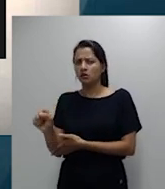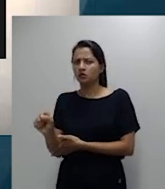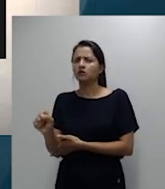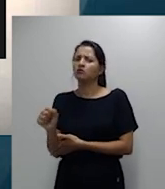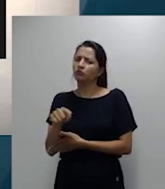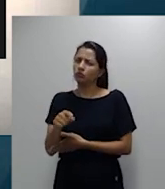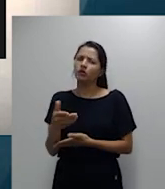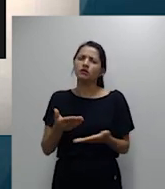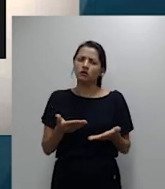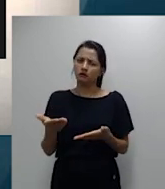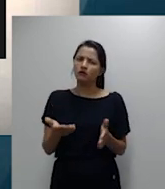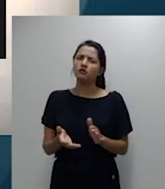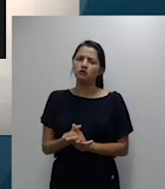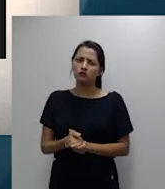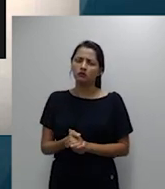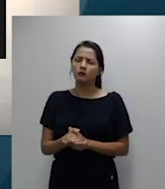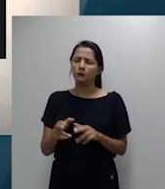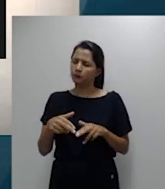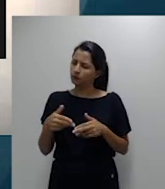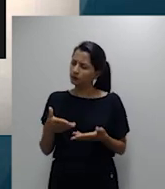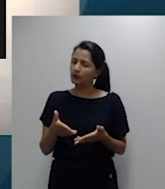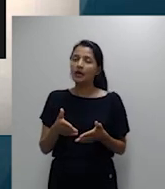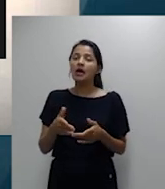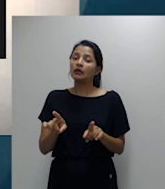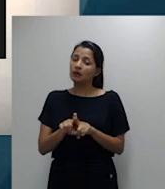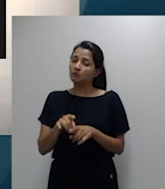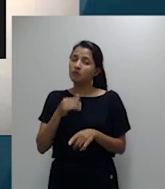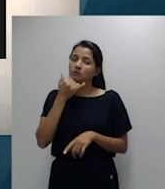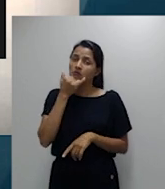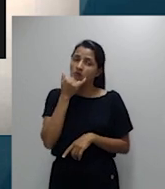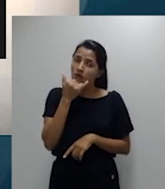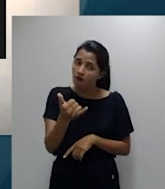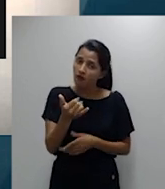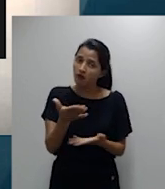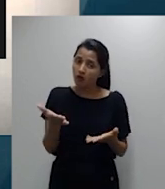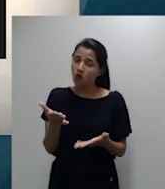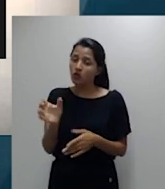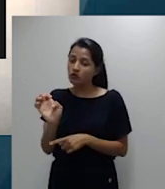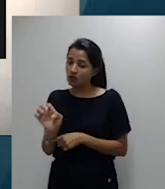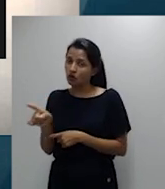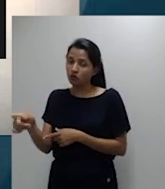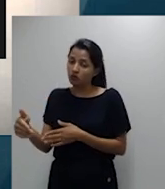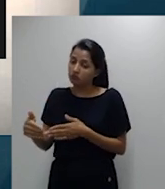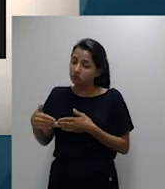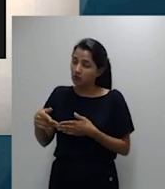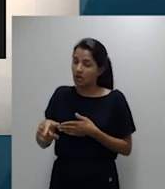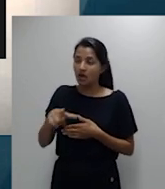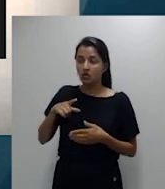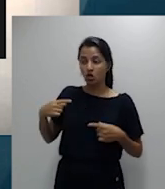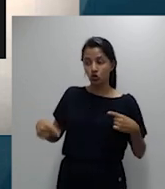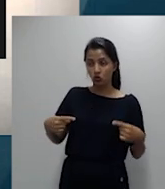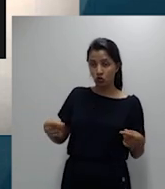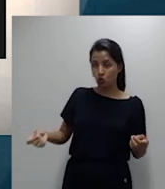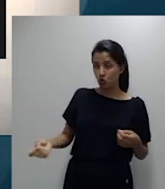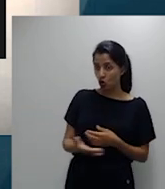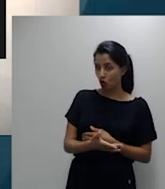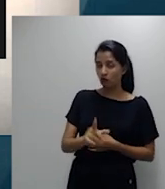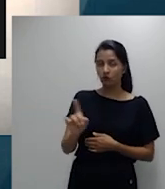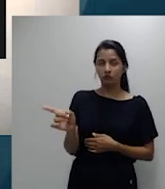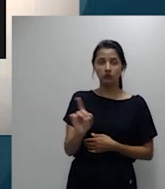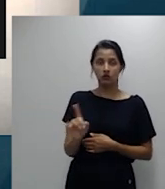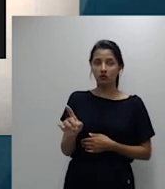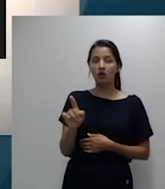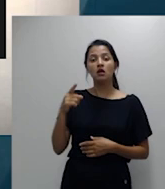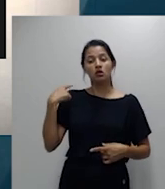e também pedindo vênia ao estado e essa não é uma discussão nova essa discussão